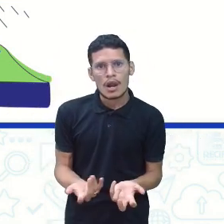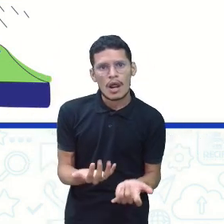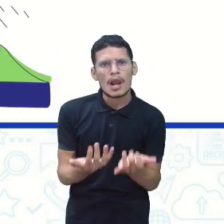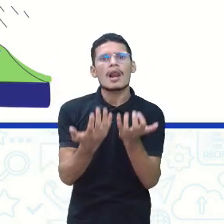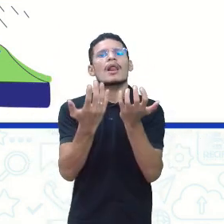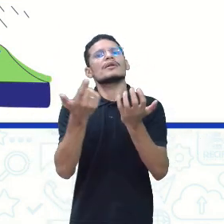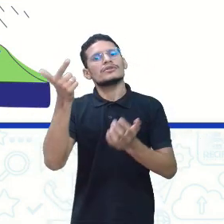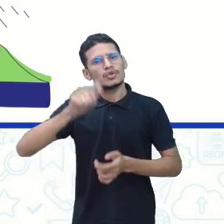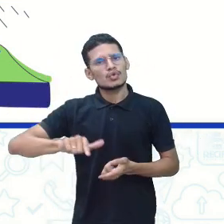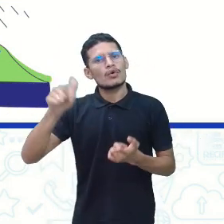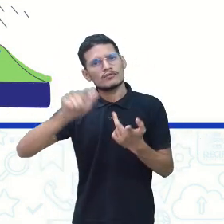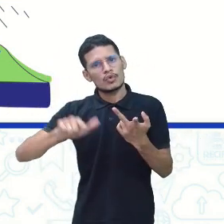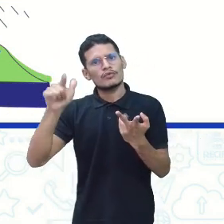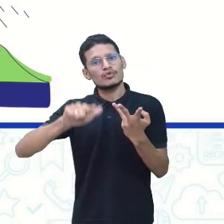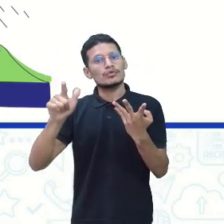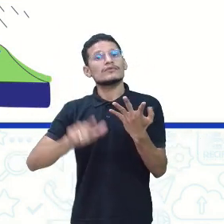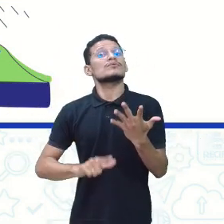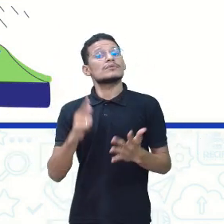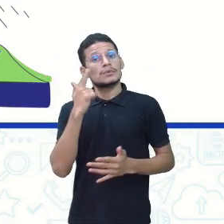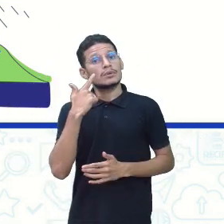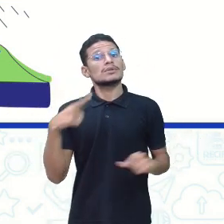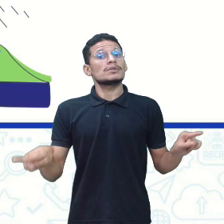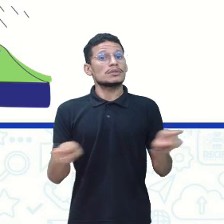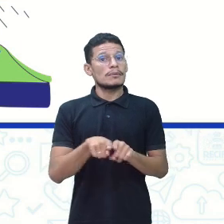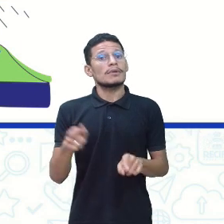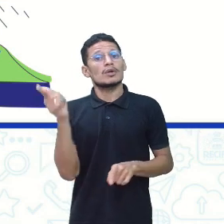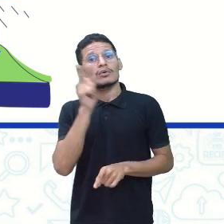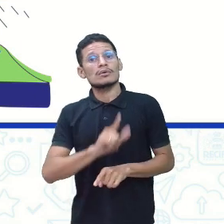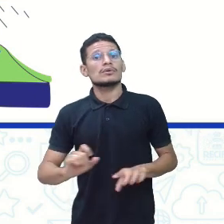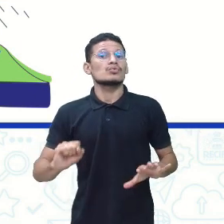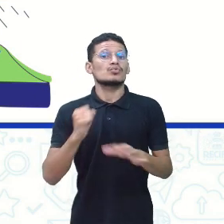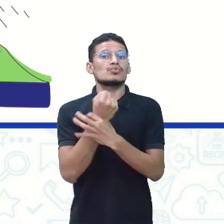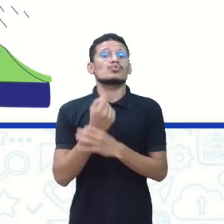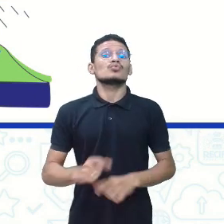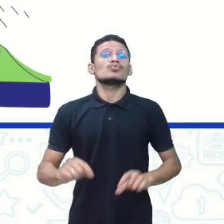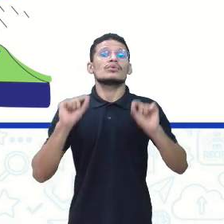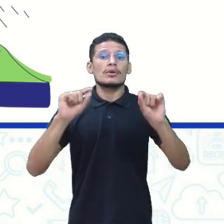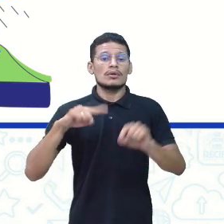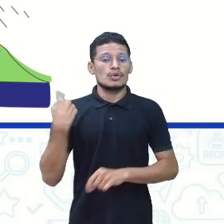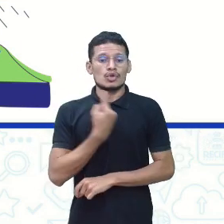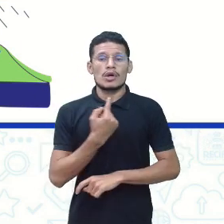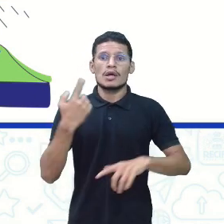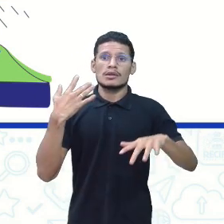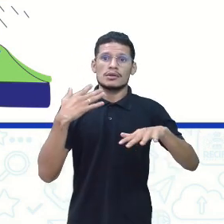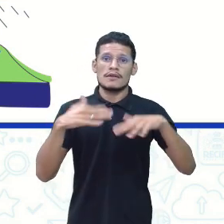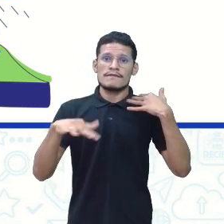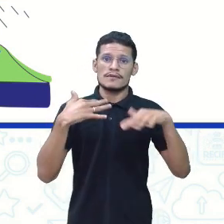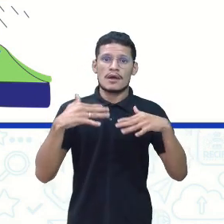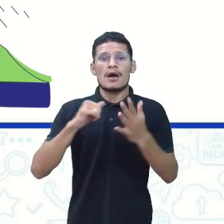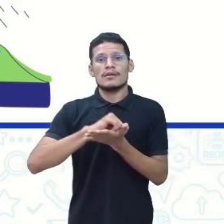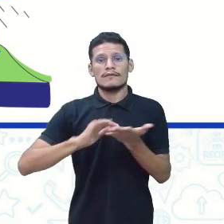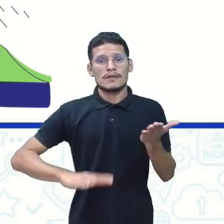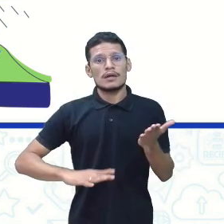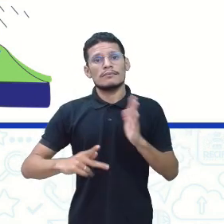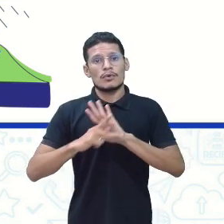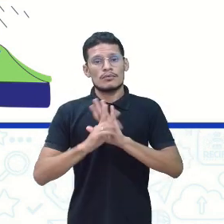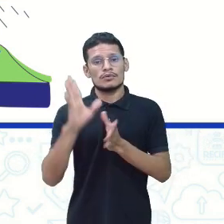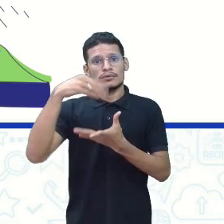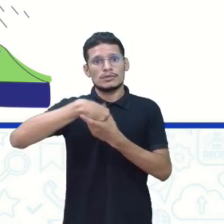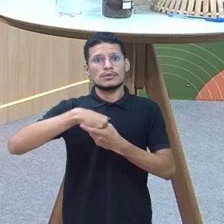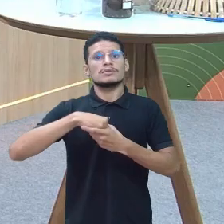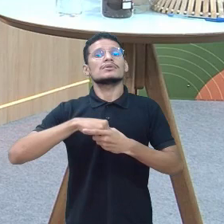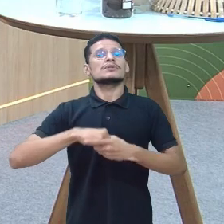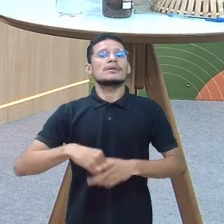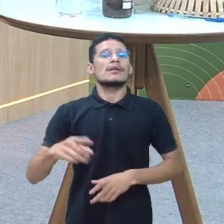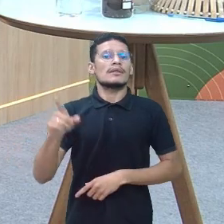sucessivamente. E também, ele garante algumas atividades que nós realizamos no nosso dia a dia. Na agricultura, a